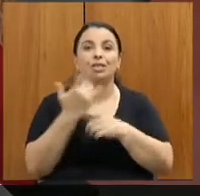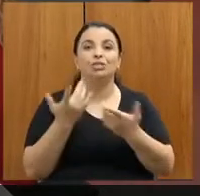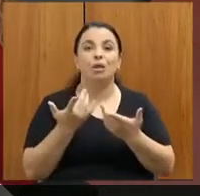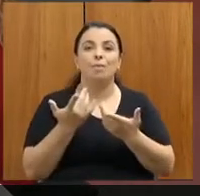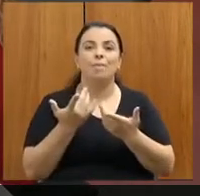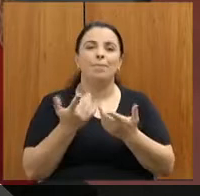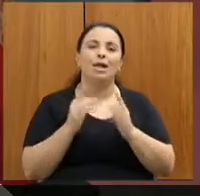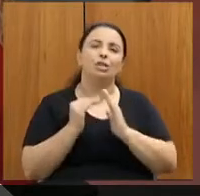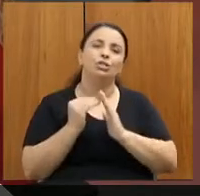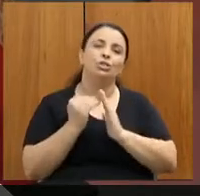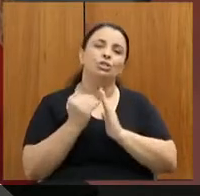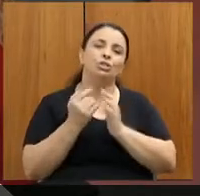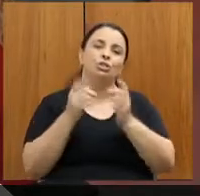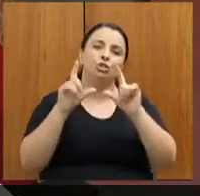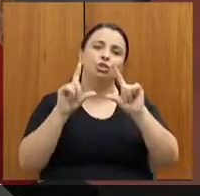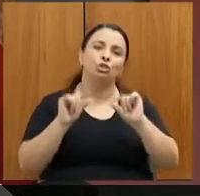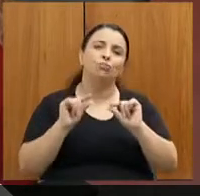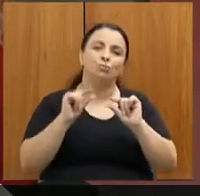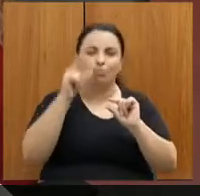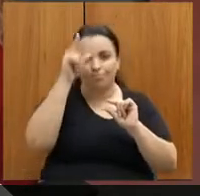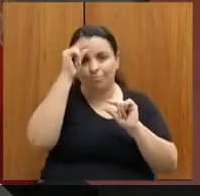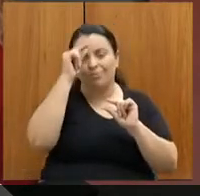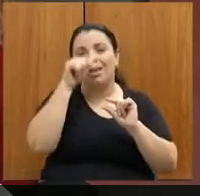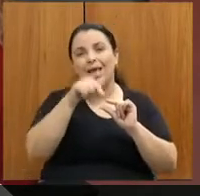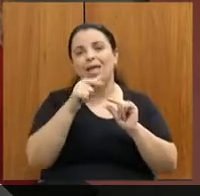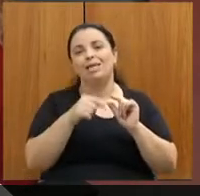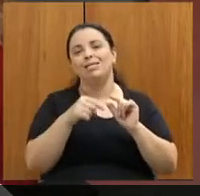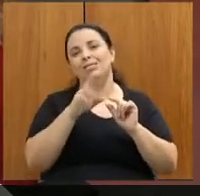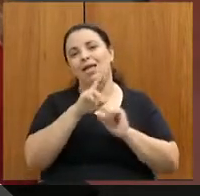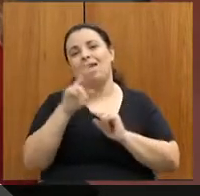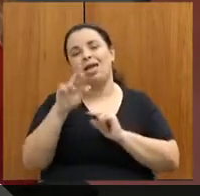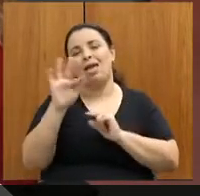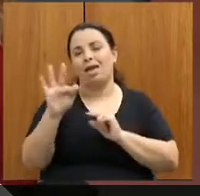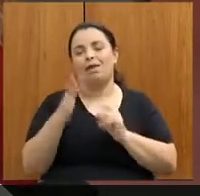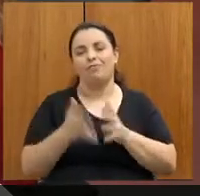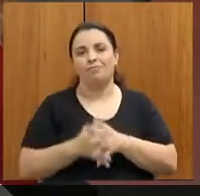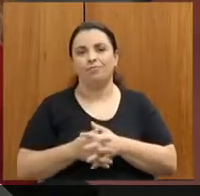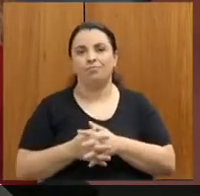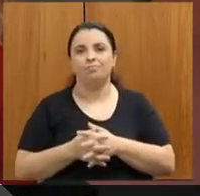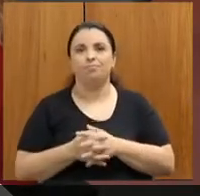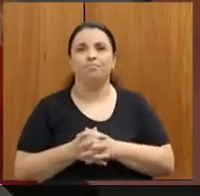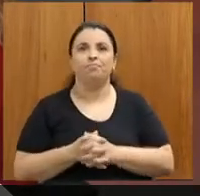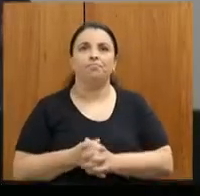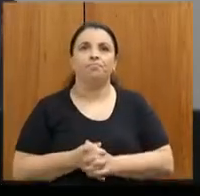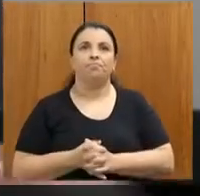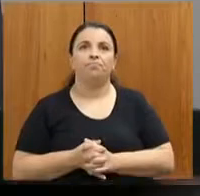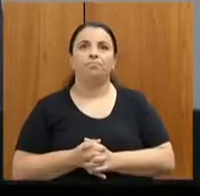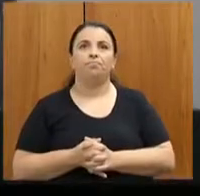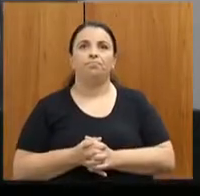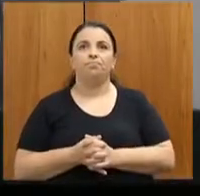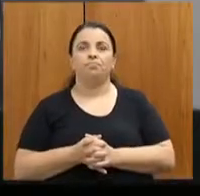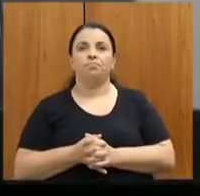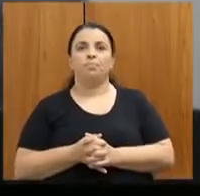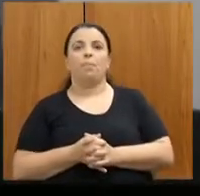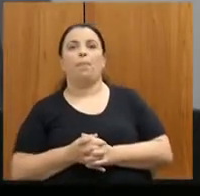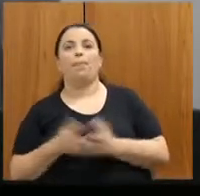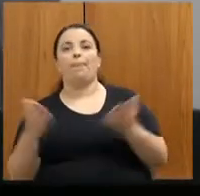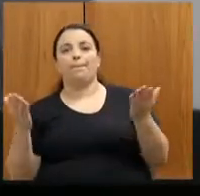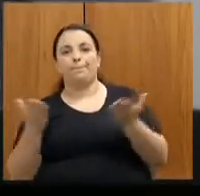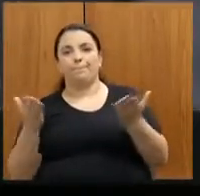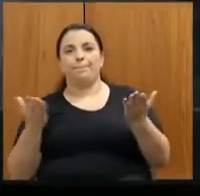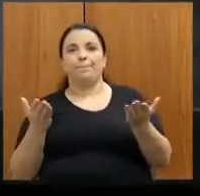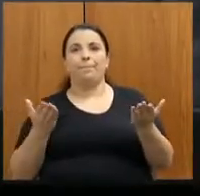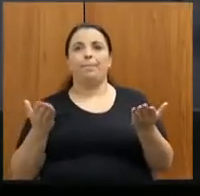essa é a nossa ideia Obrigado feliz agora nós vamos passar E aí e a palavra